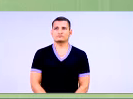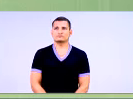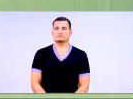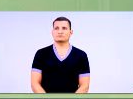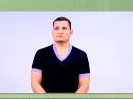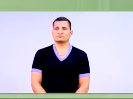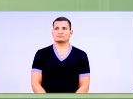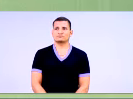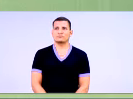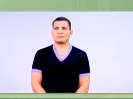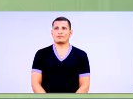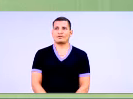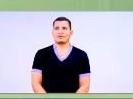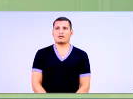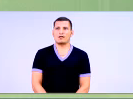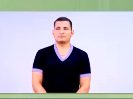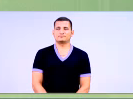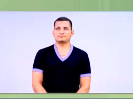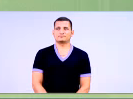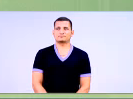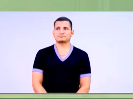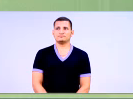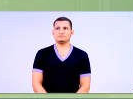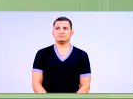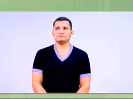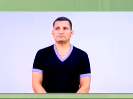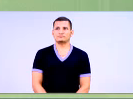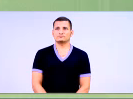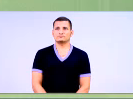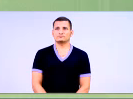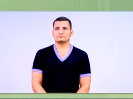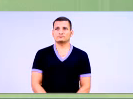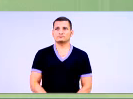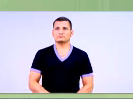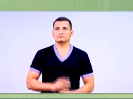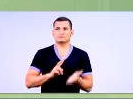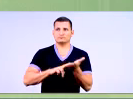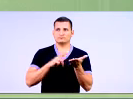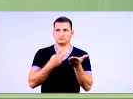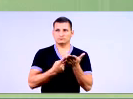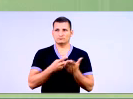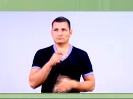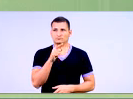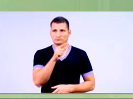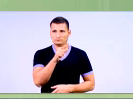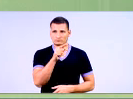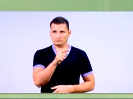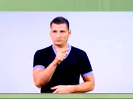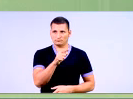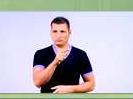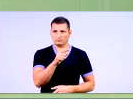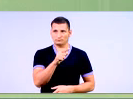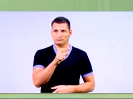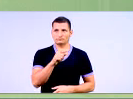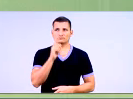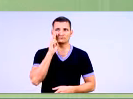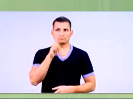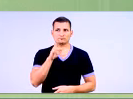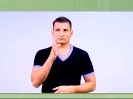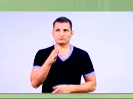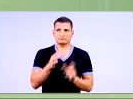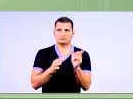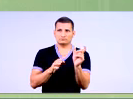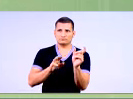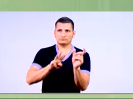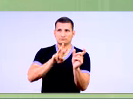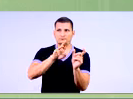will win a laser print next month. Então, você, win, a gente já viu aqui em Porto Velho, a